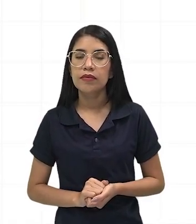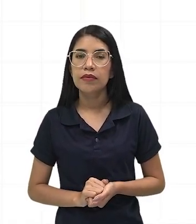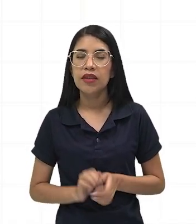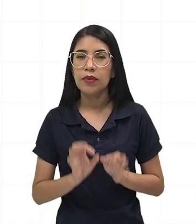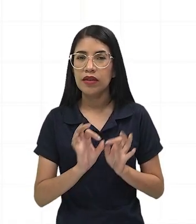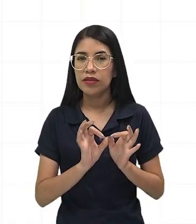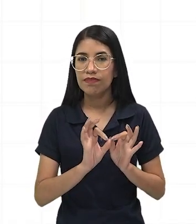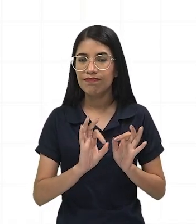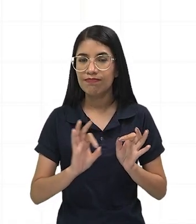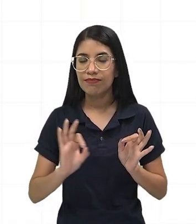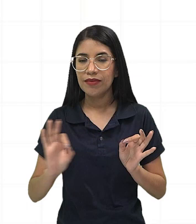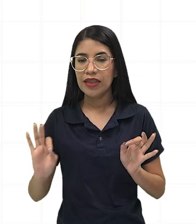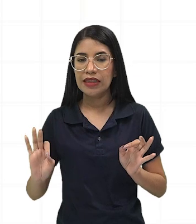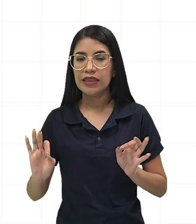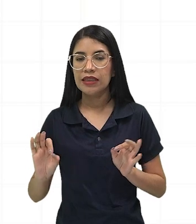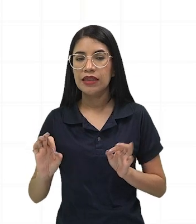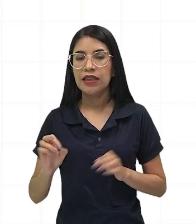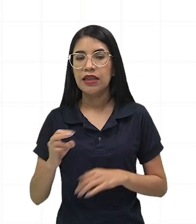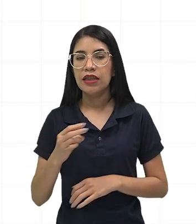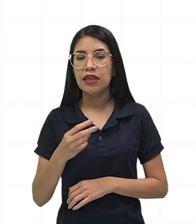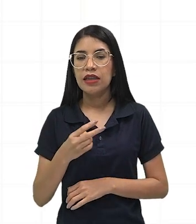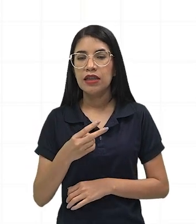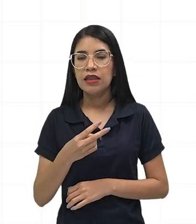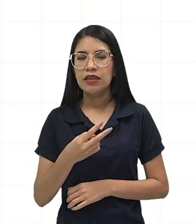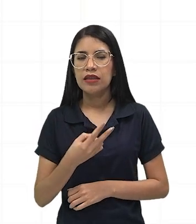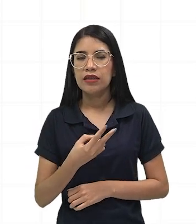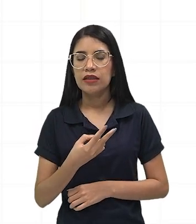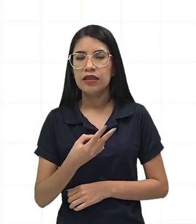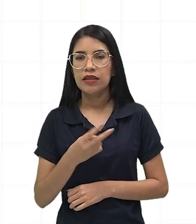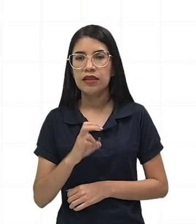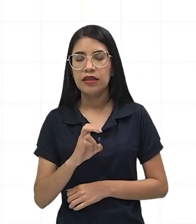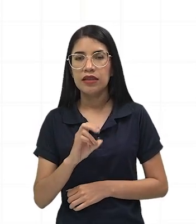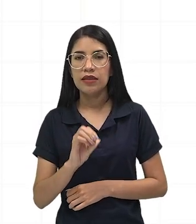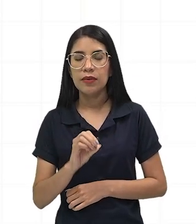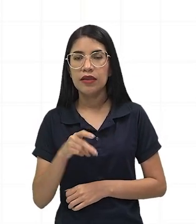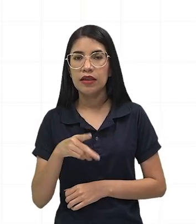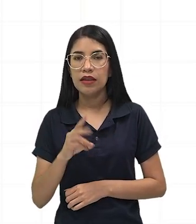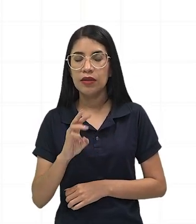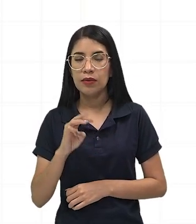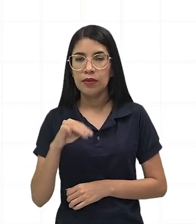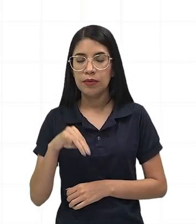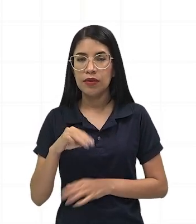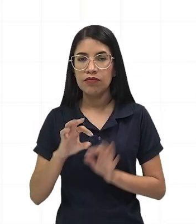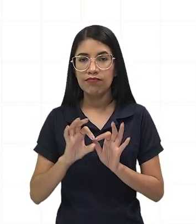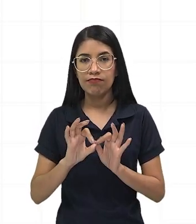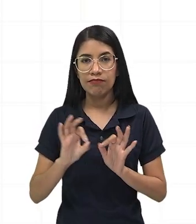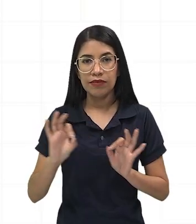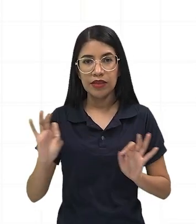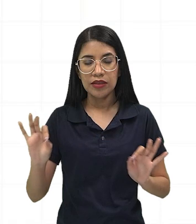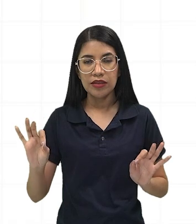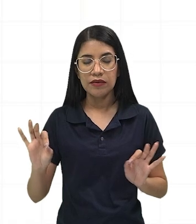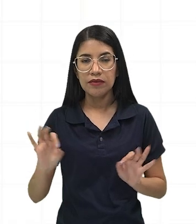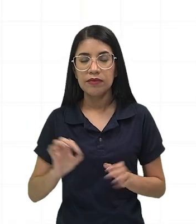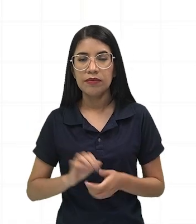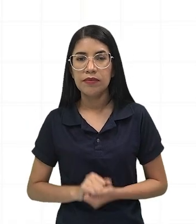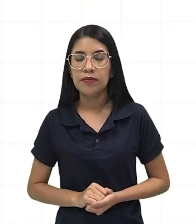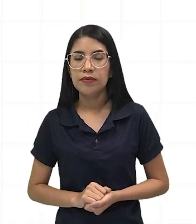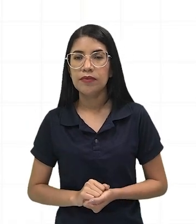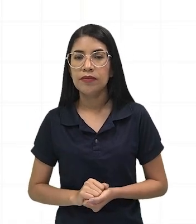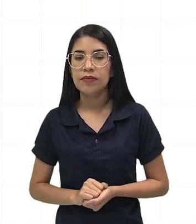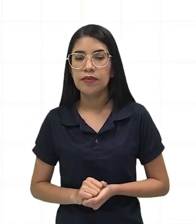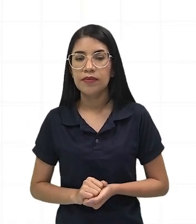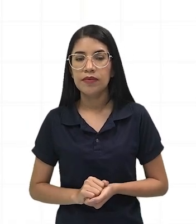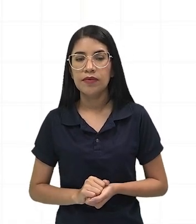Percorre 250 quilômetros, aqui é a segunda grandeza, a distância, né? Ó. Percorre